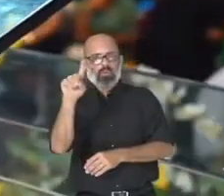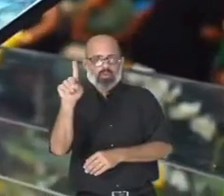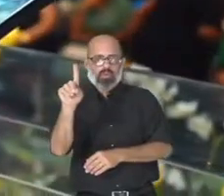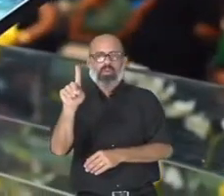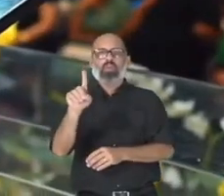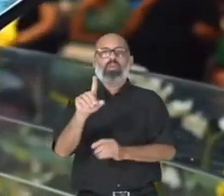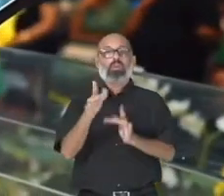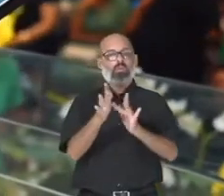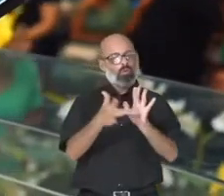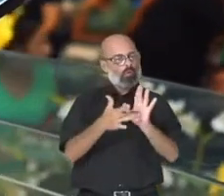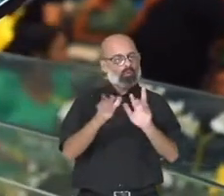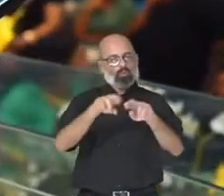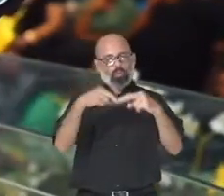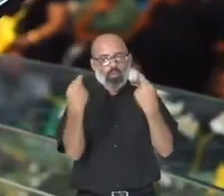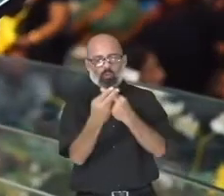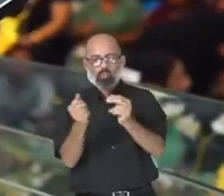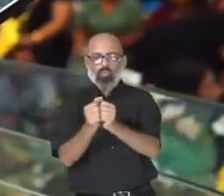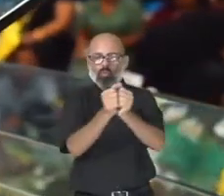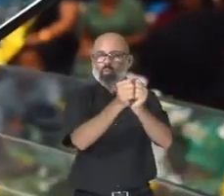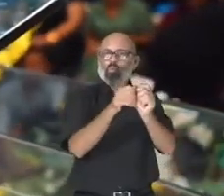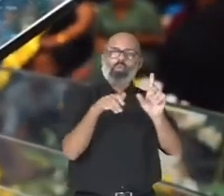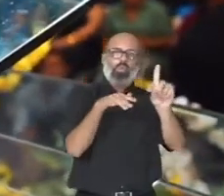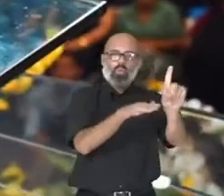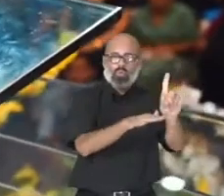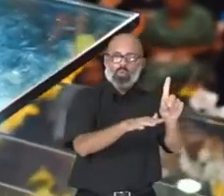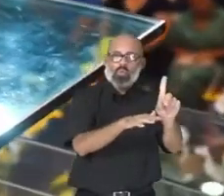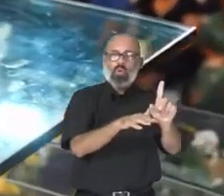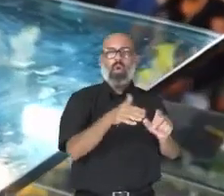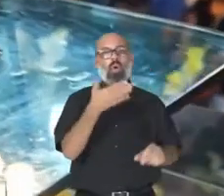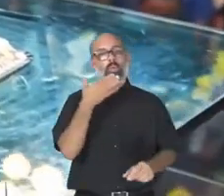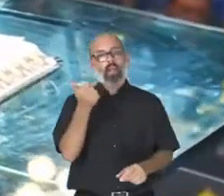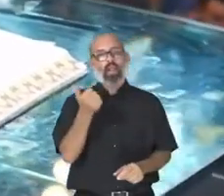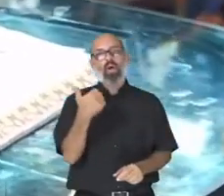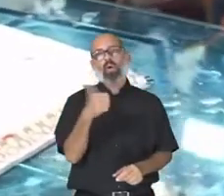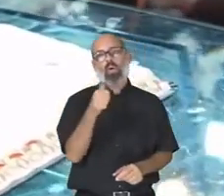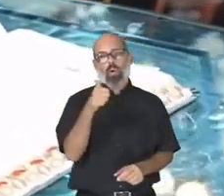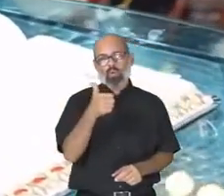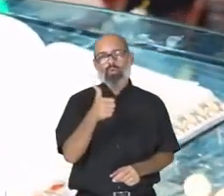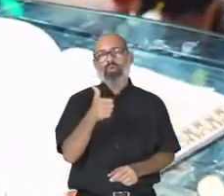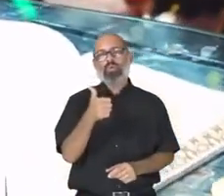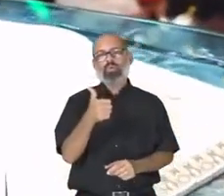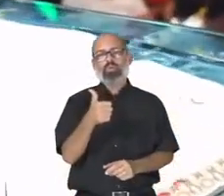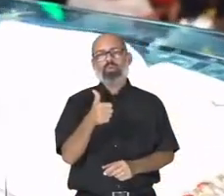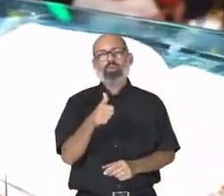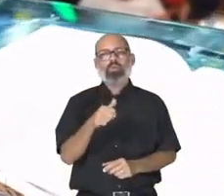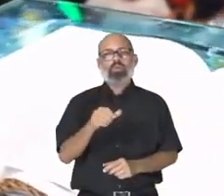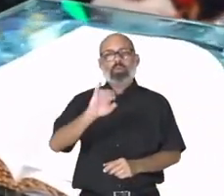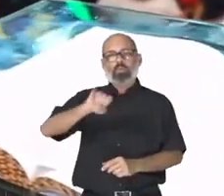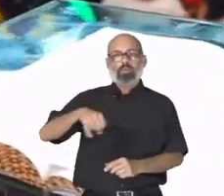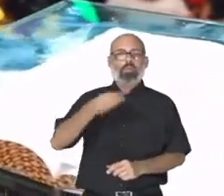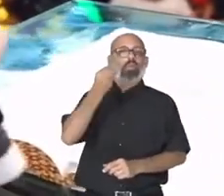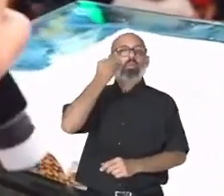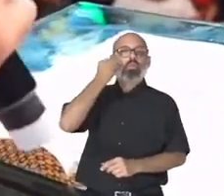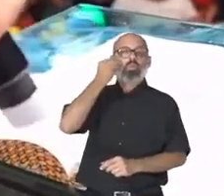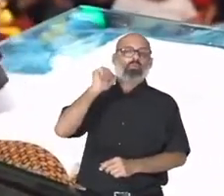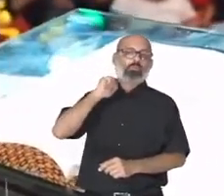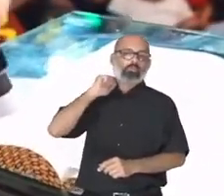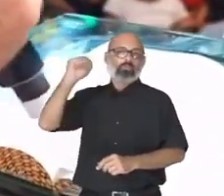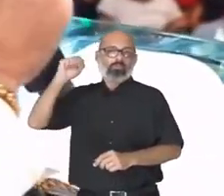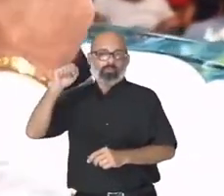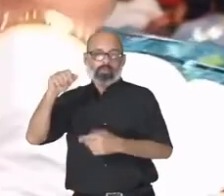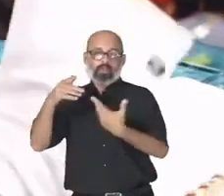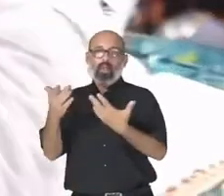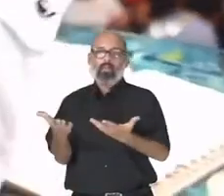se reuniu com os 12 discípulos. Melhor, 11, porque Judas, o Iscariotes, tinha se suicidado. E a Bíblia diz em